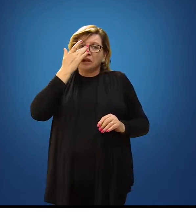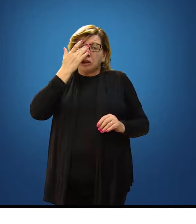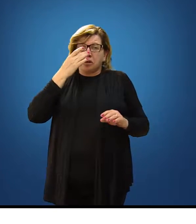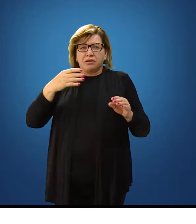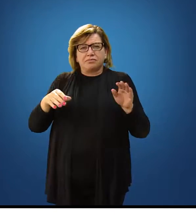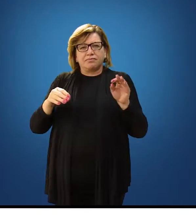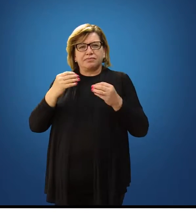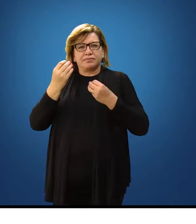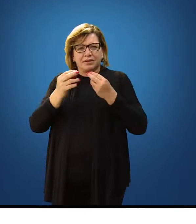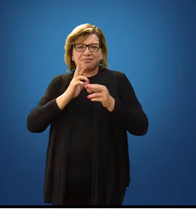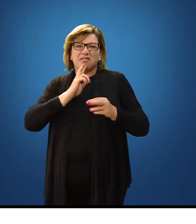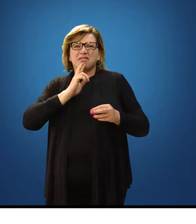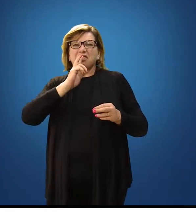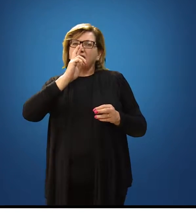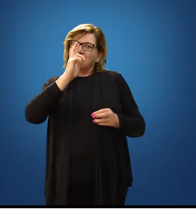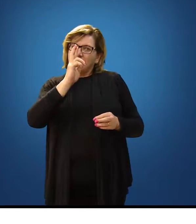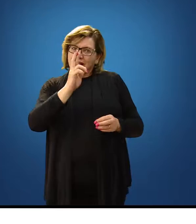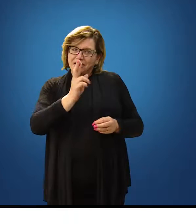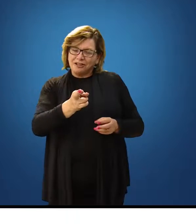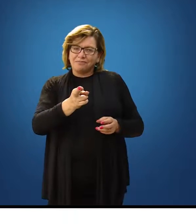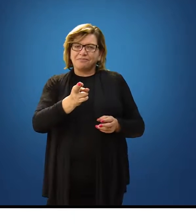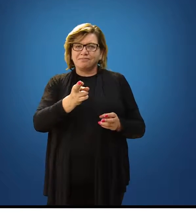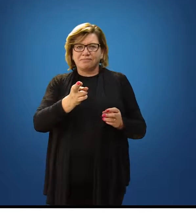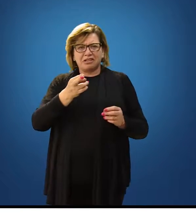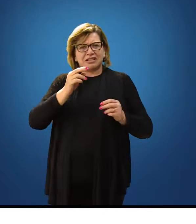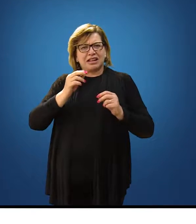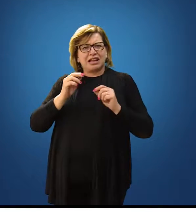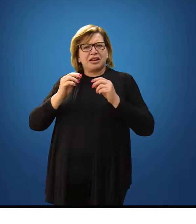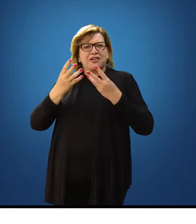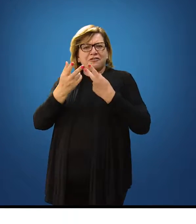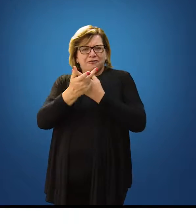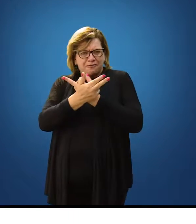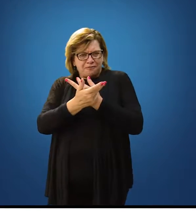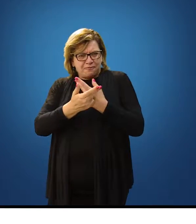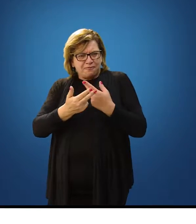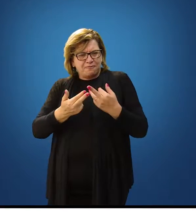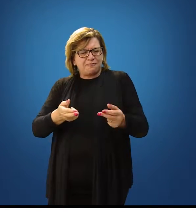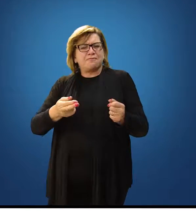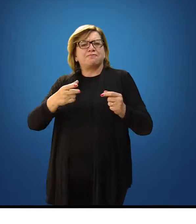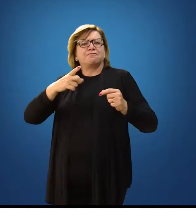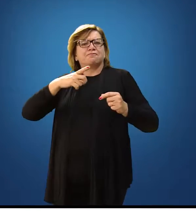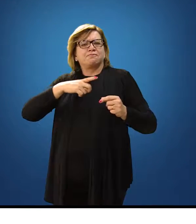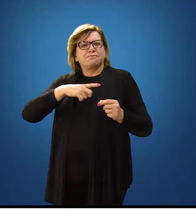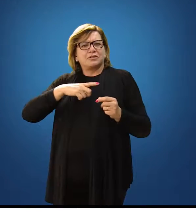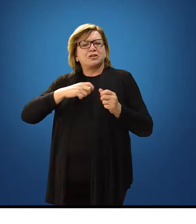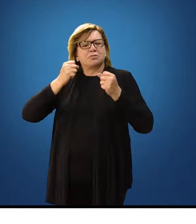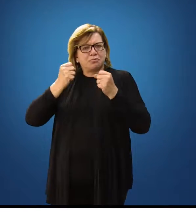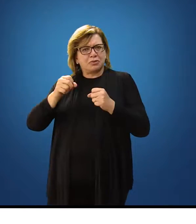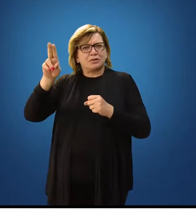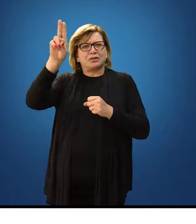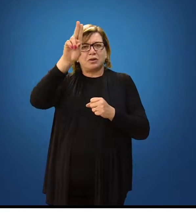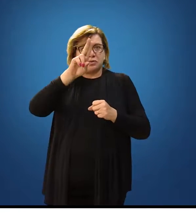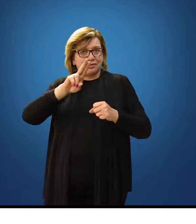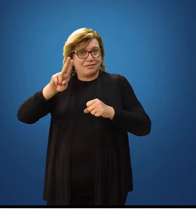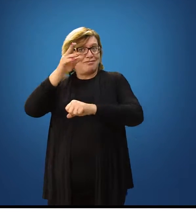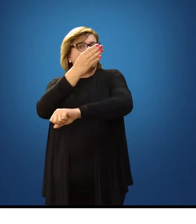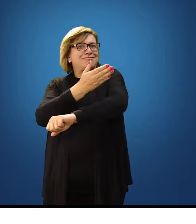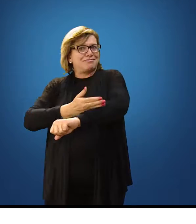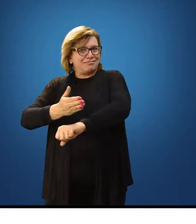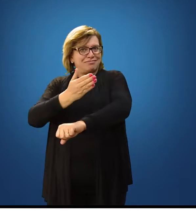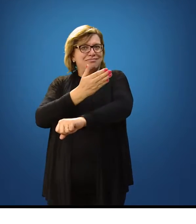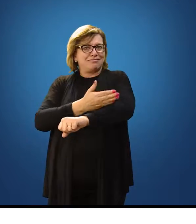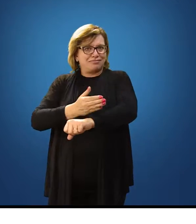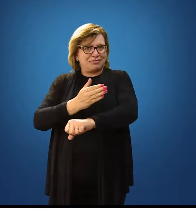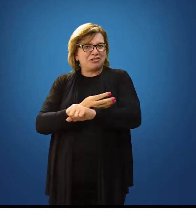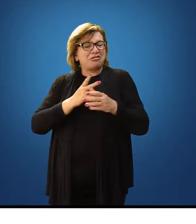Mesmo que a resposta a esse problema gere resultados que possam ser aplicados na prática,